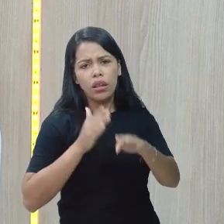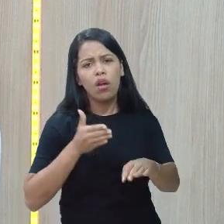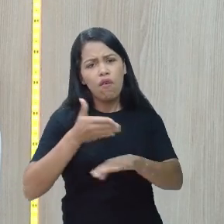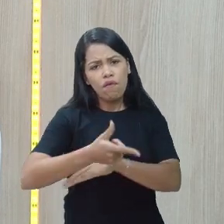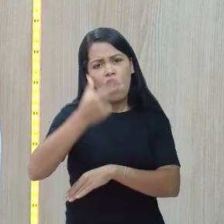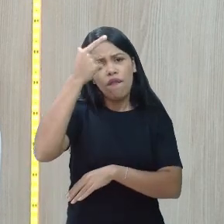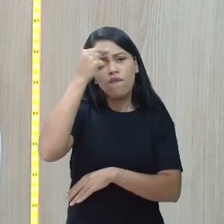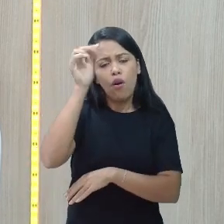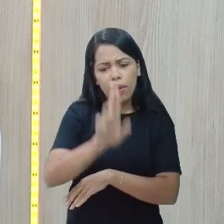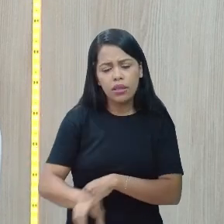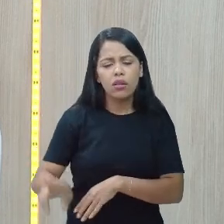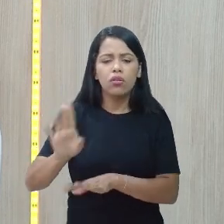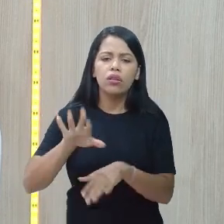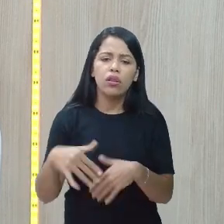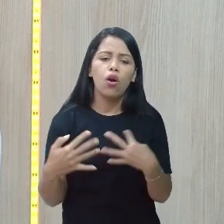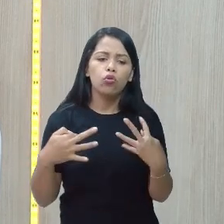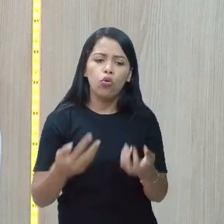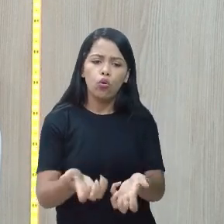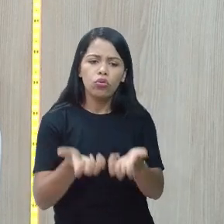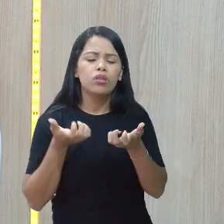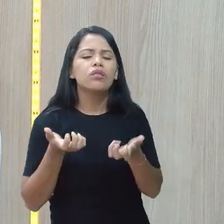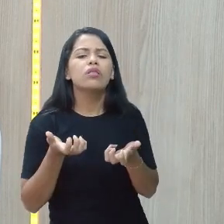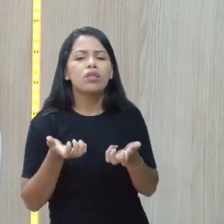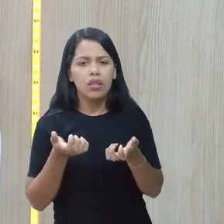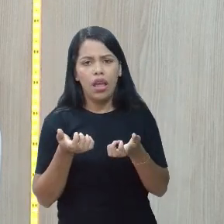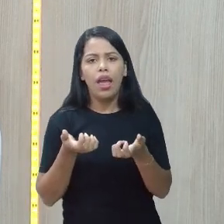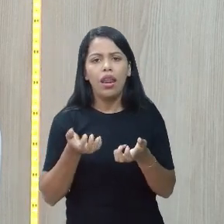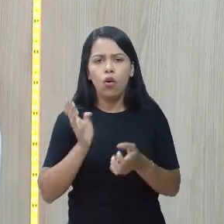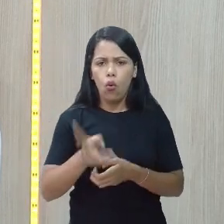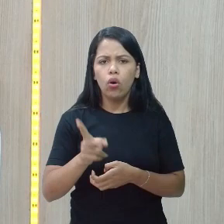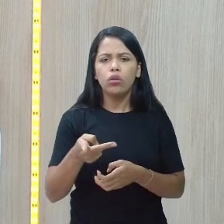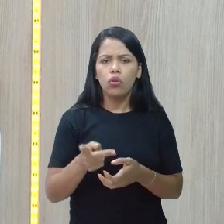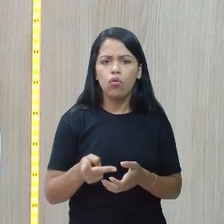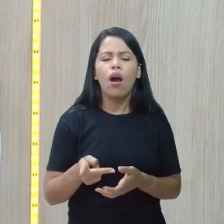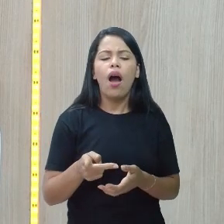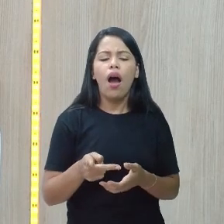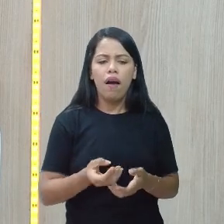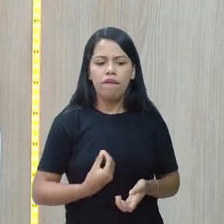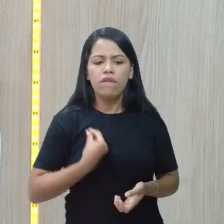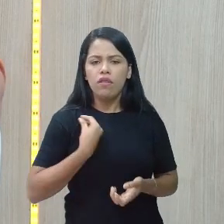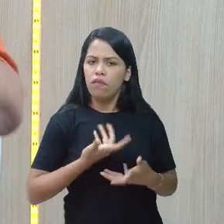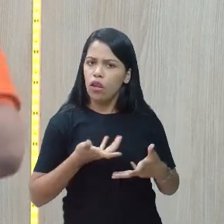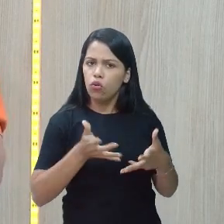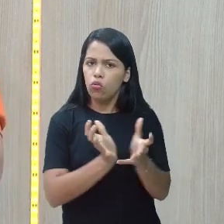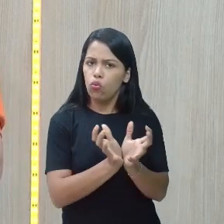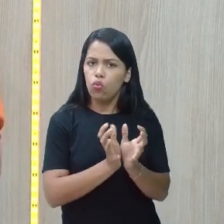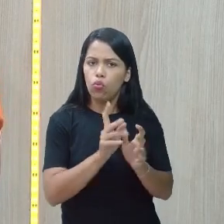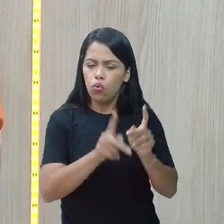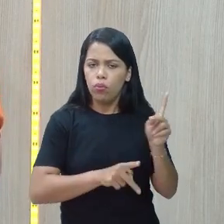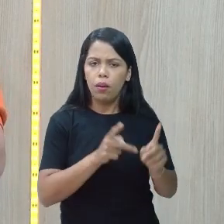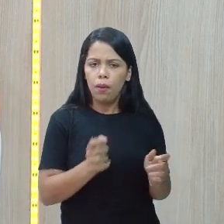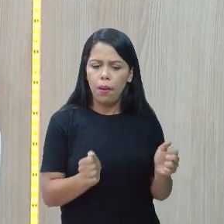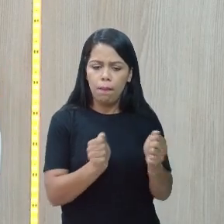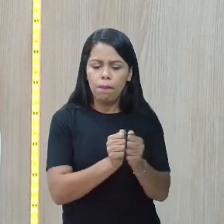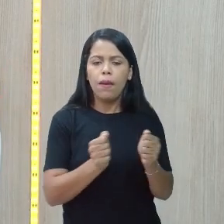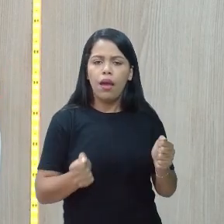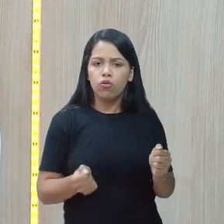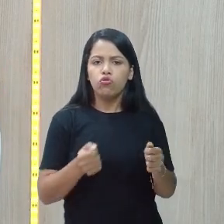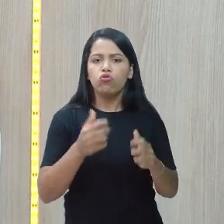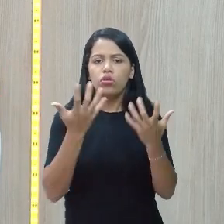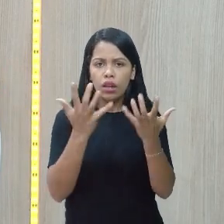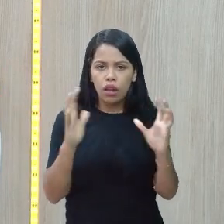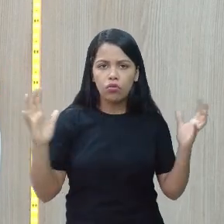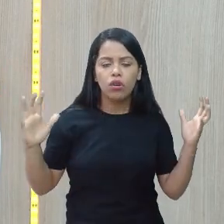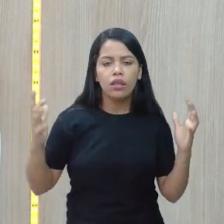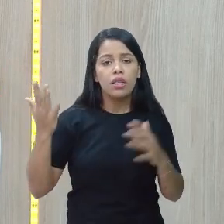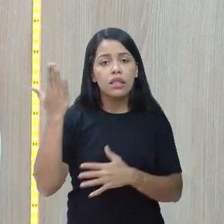em busca disso. Vejo que eles querem estar nas tribos, eles querem estar ali junto à natureza. E Isso. eles sabem, temos muito o